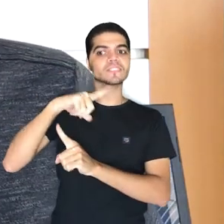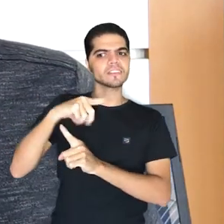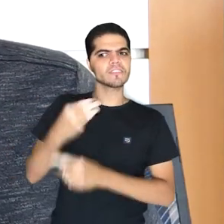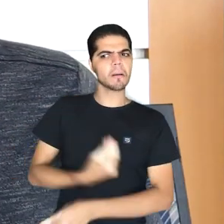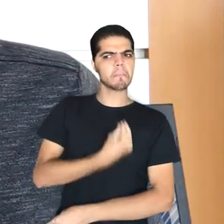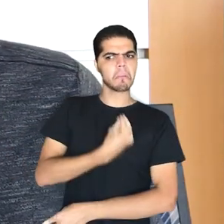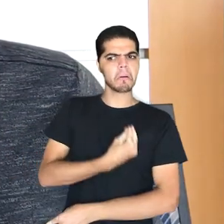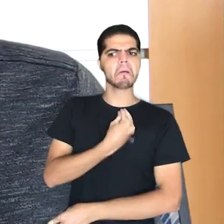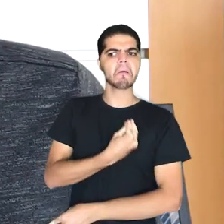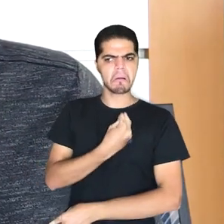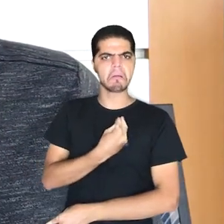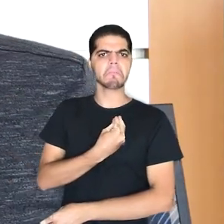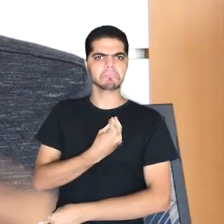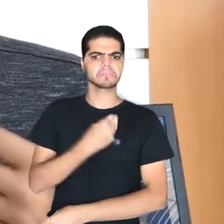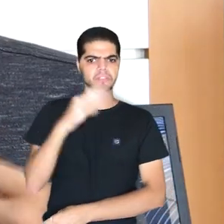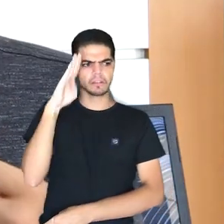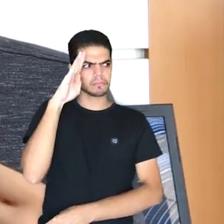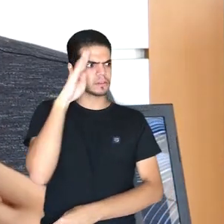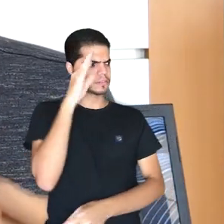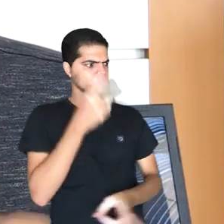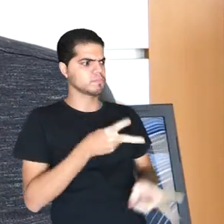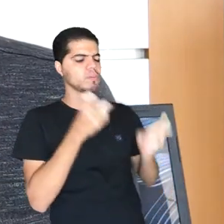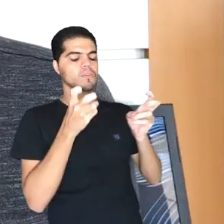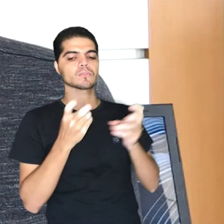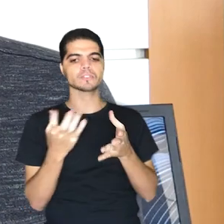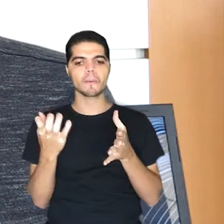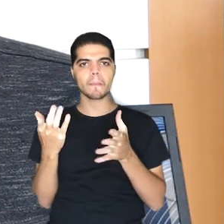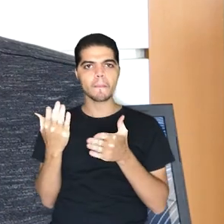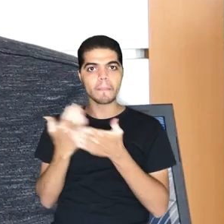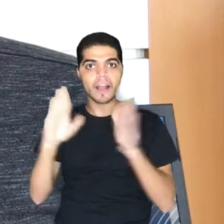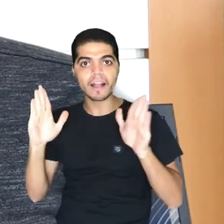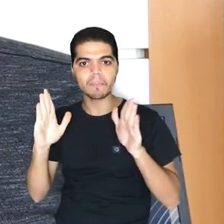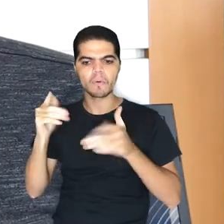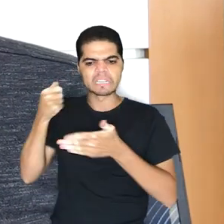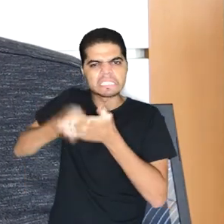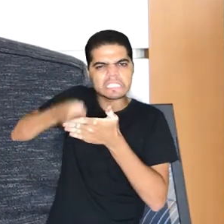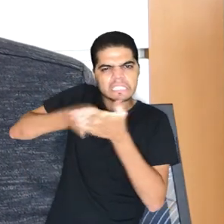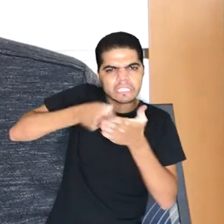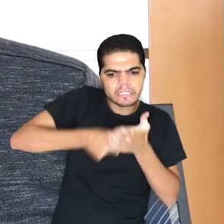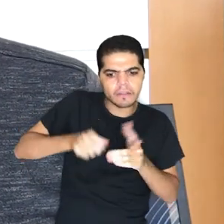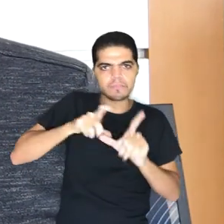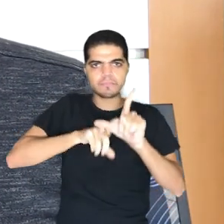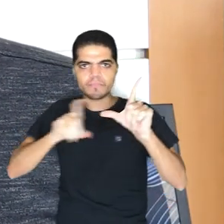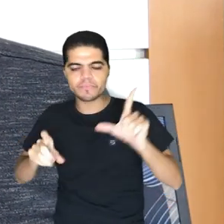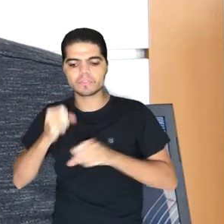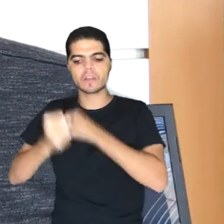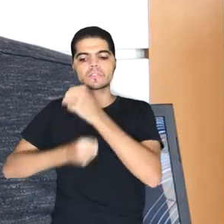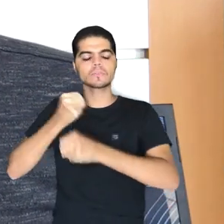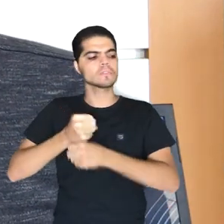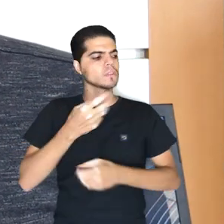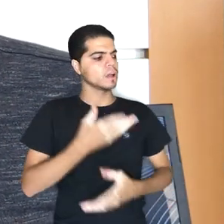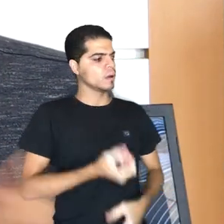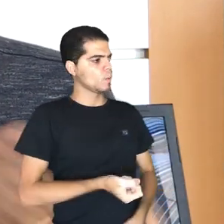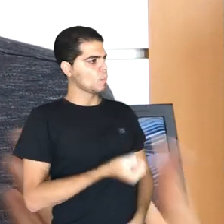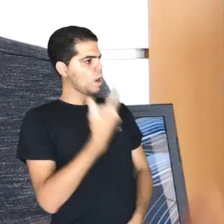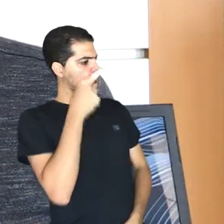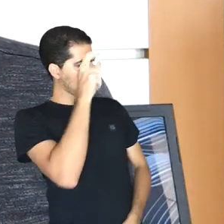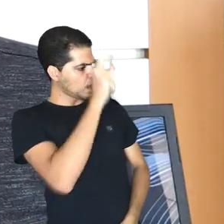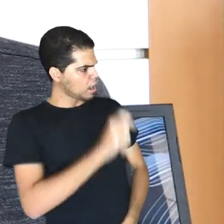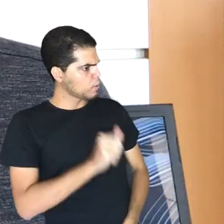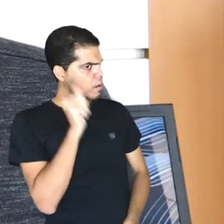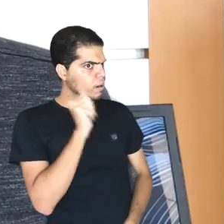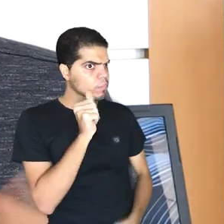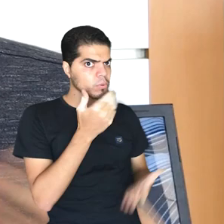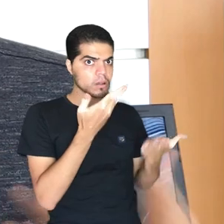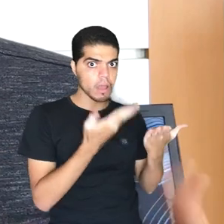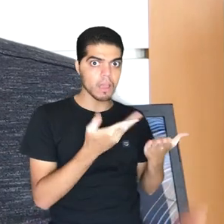sua presença nos campos de batalha. Quando acabou a batalha pela independência em 1823 e a identidade da Maria Quitéria foi descoberta, ela foi levada ao Rio